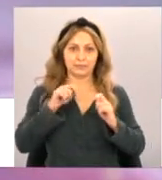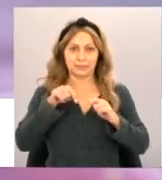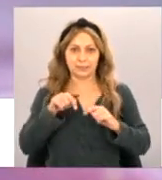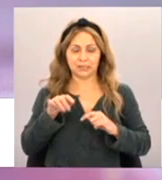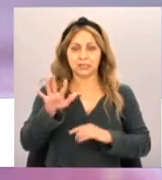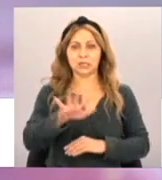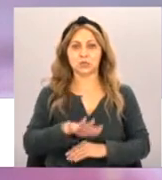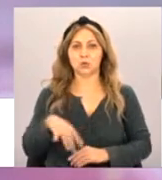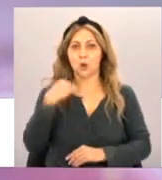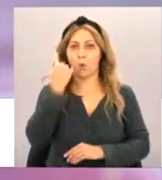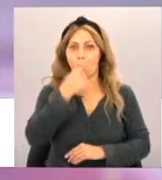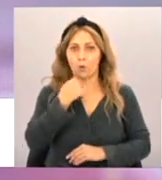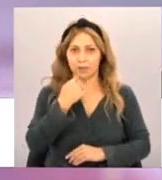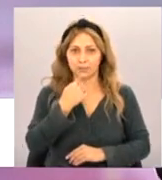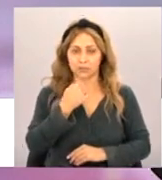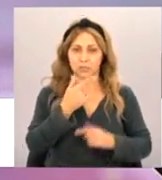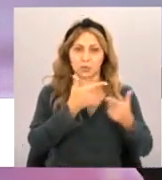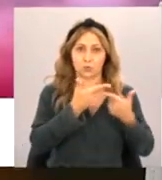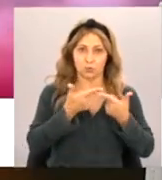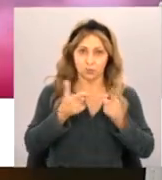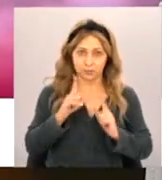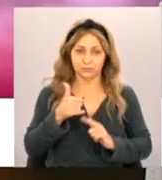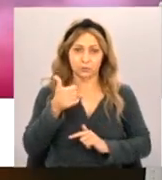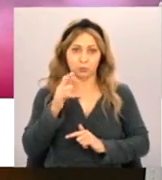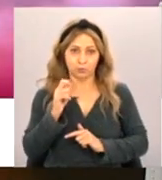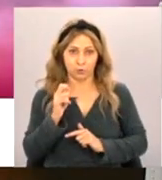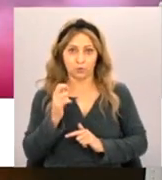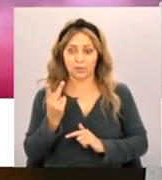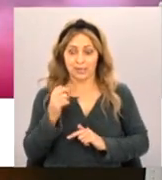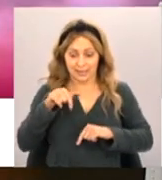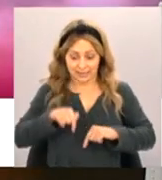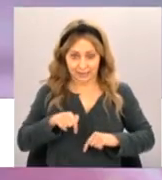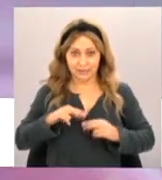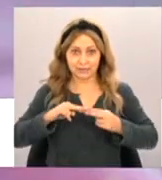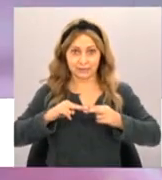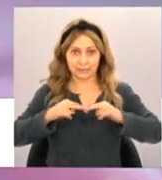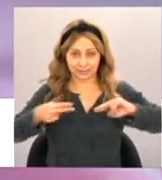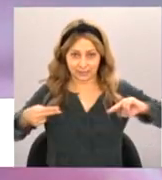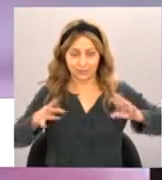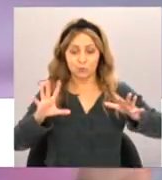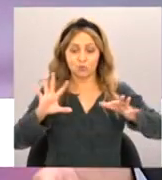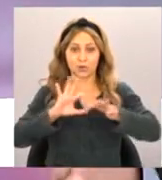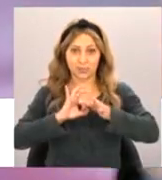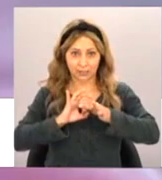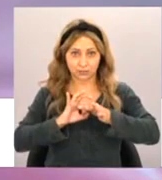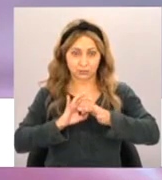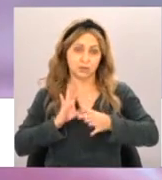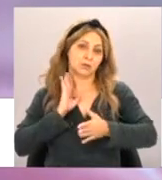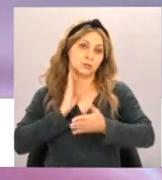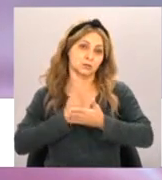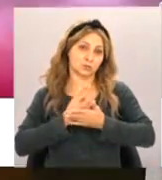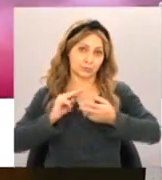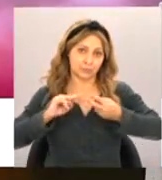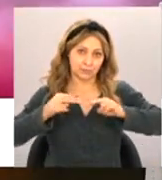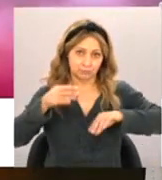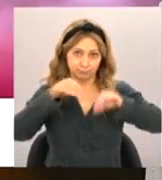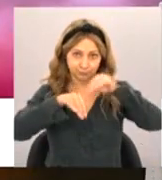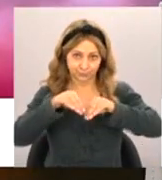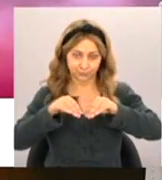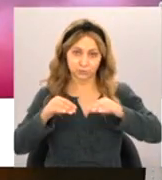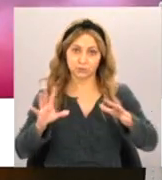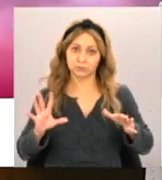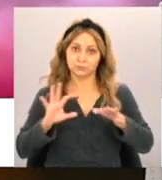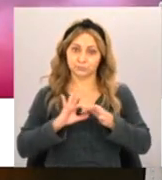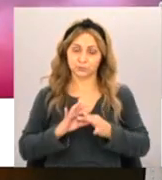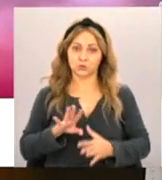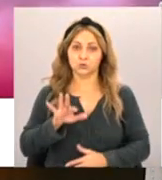de Oeiras o livro e o bloco estão convidados foram criados as últimas eleições autárquicas também com o volta conseguiram eleger